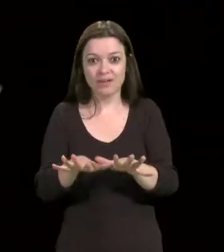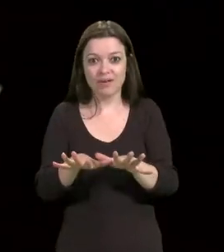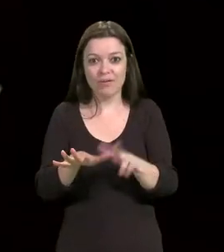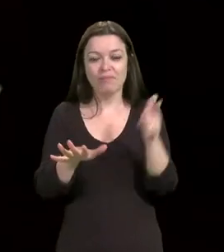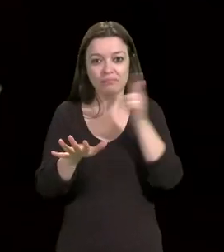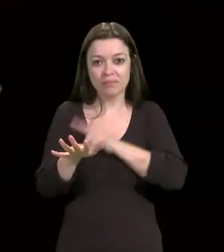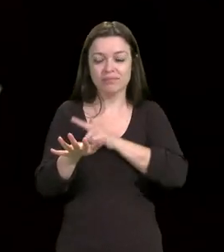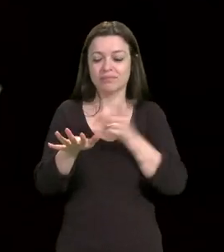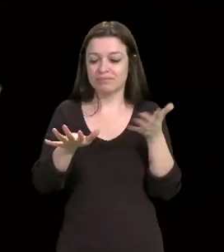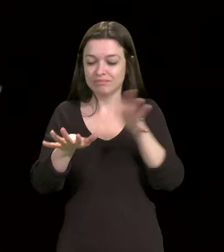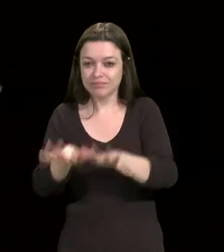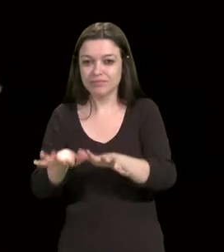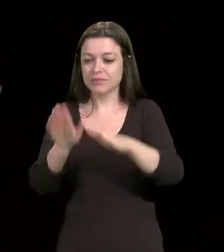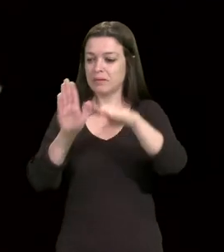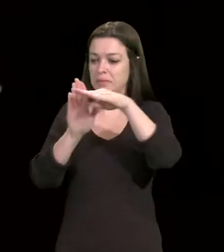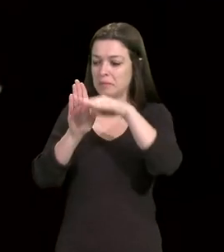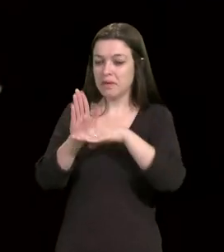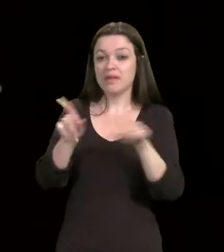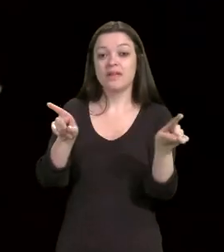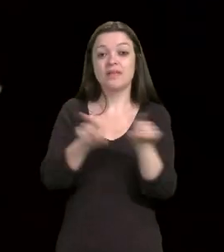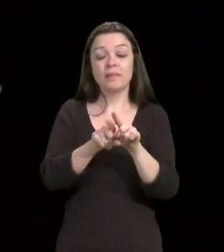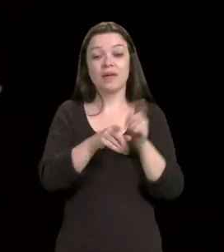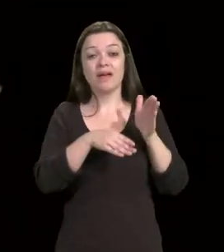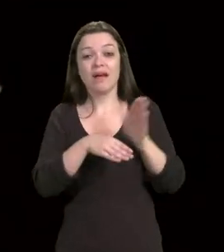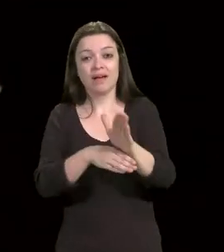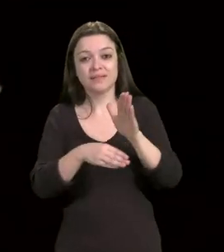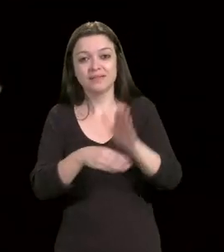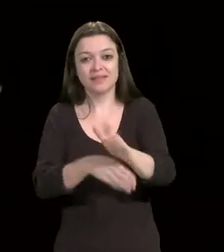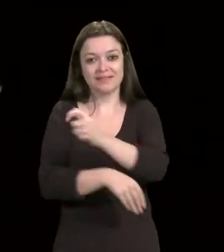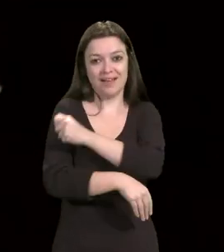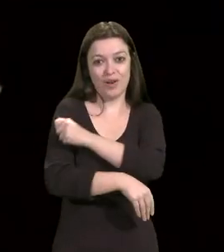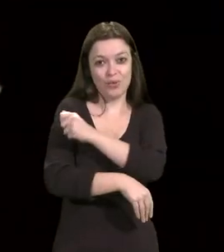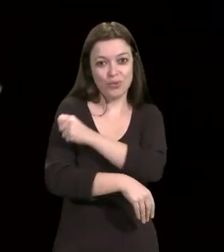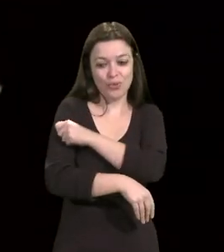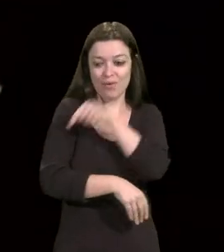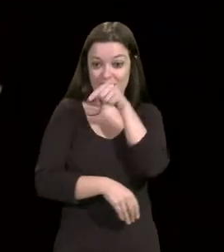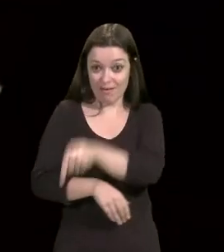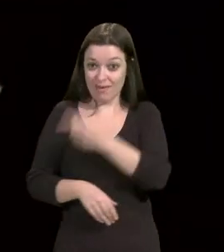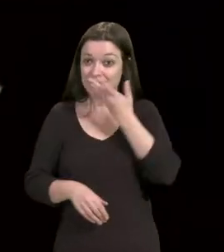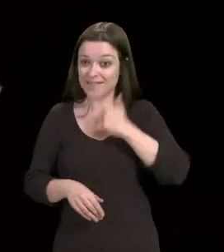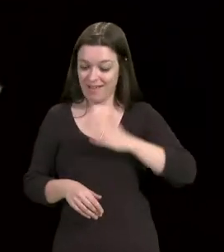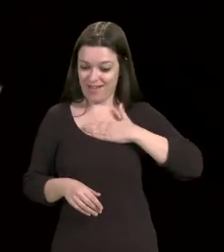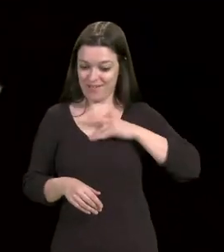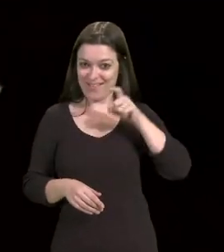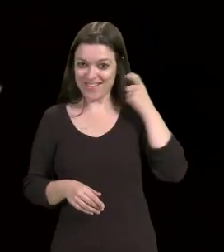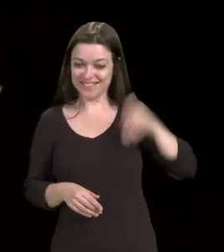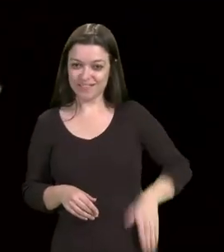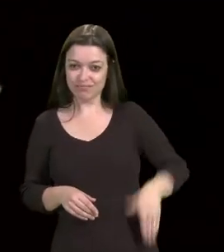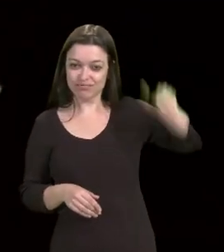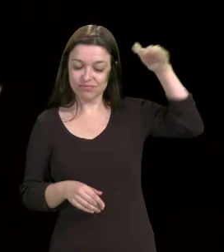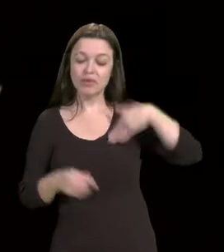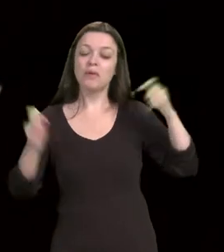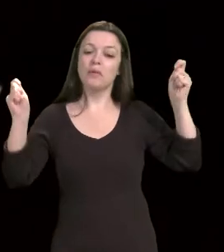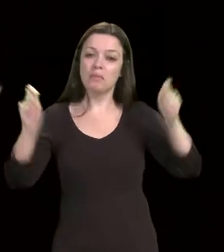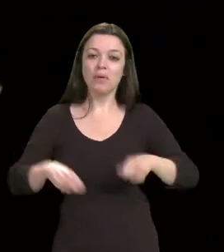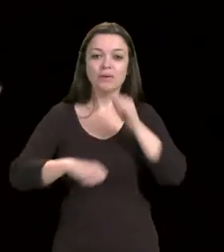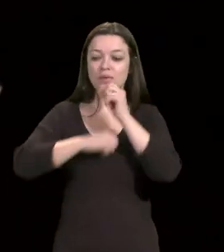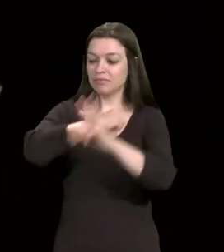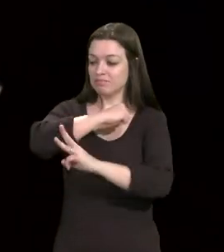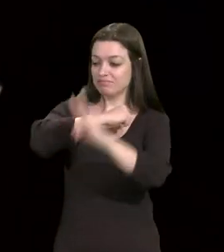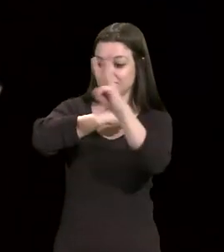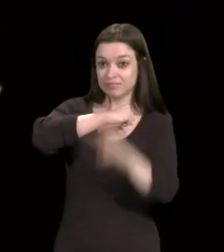e graças às políticas de assistência estudantil, aquela criança e muitas outras hoje podem chamar esse monumento do